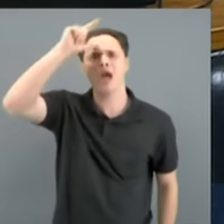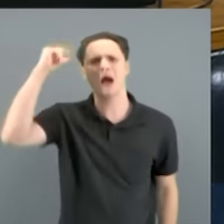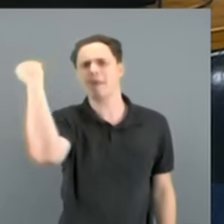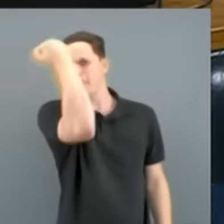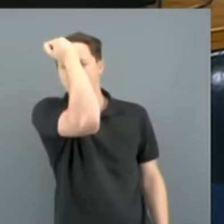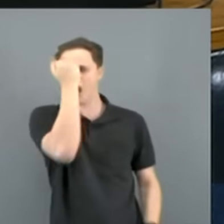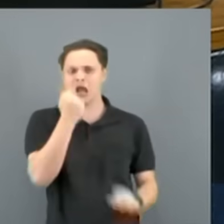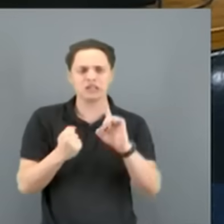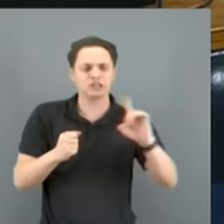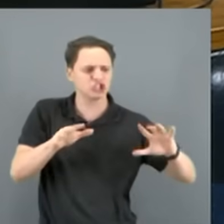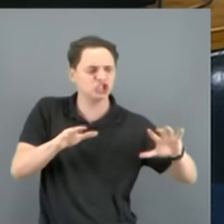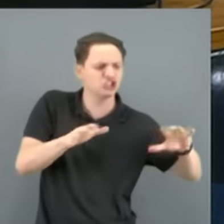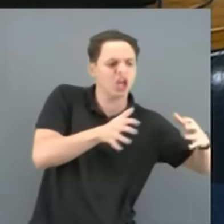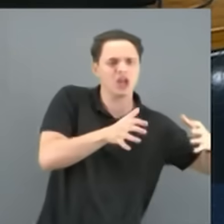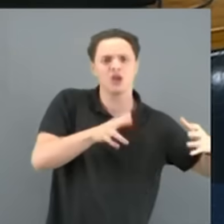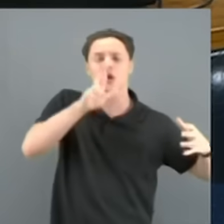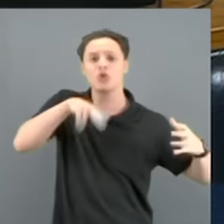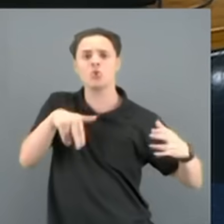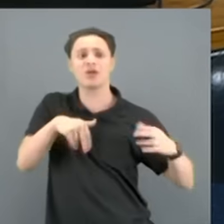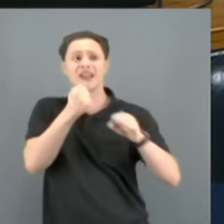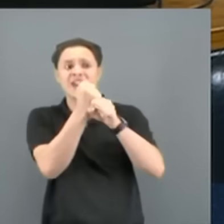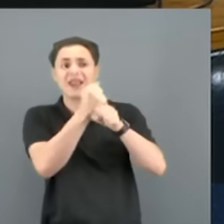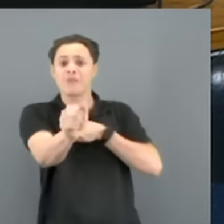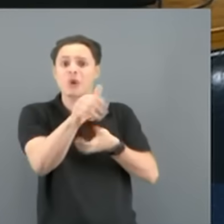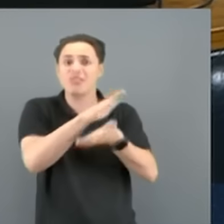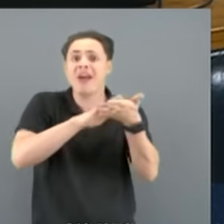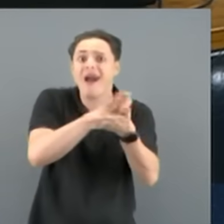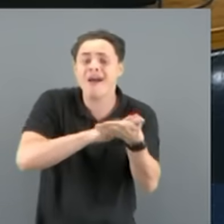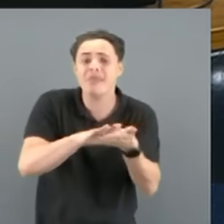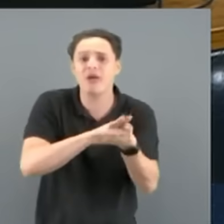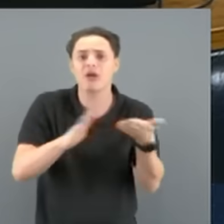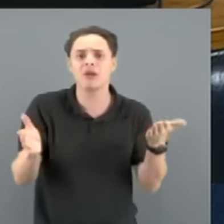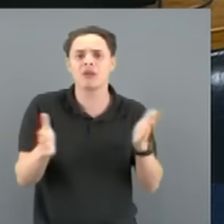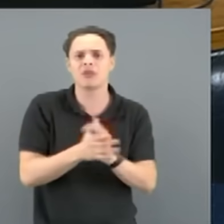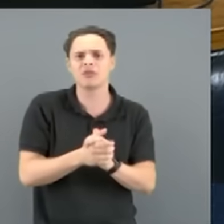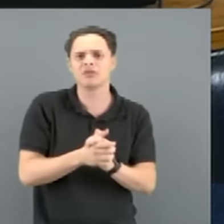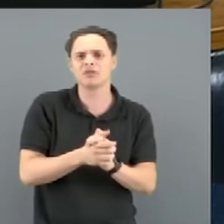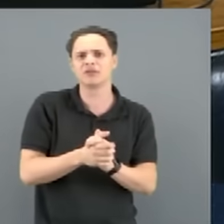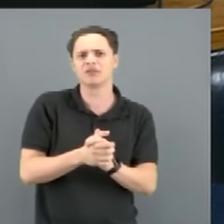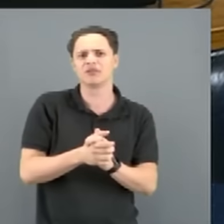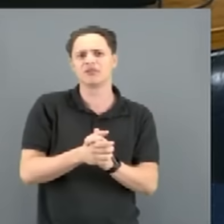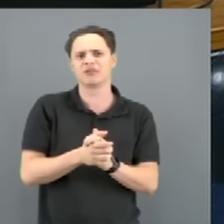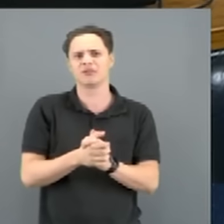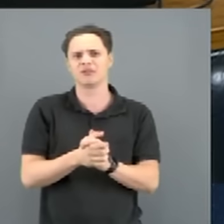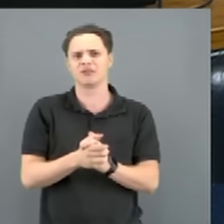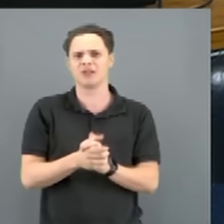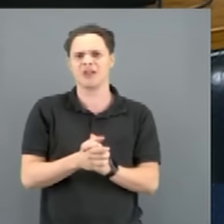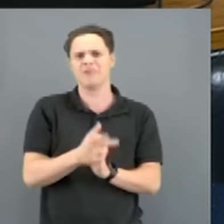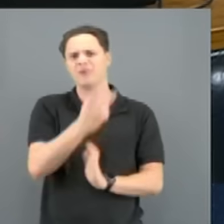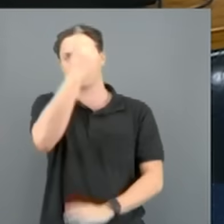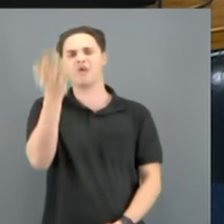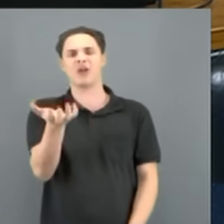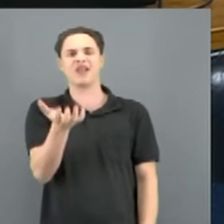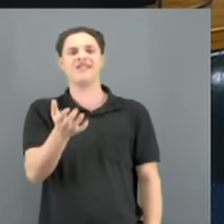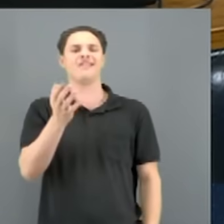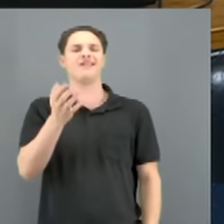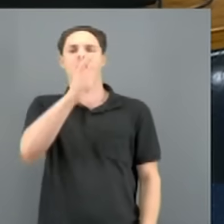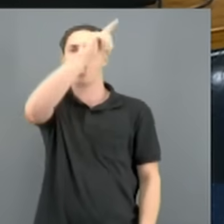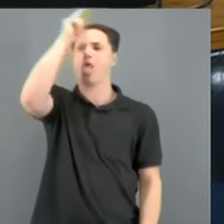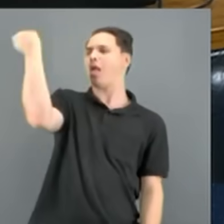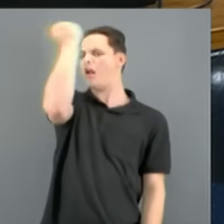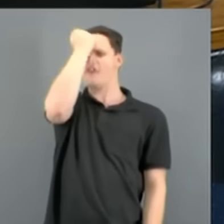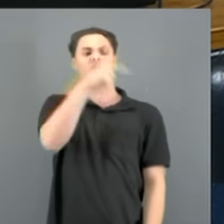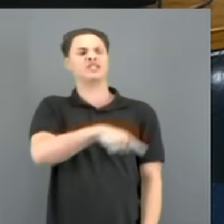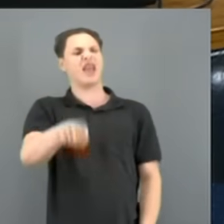quebrou um vidro e nenhuma manifestação de milhões de pessoas colocaram agora como se nós fossemos terroristas